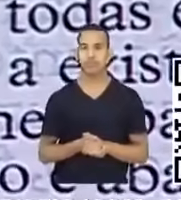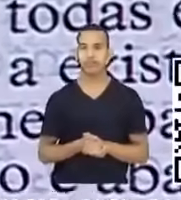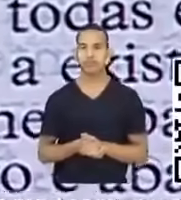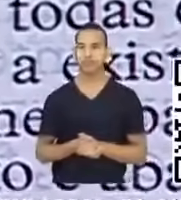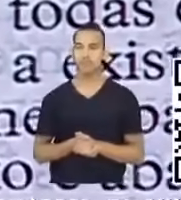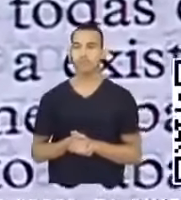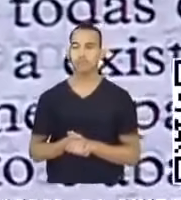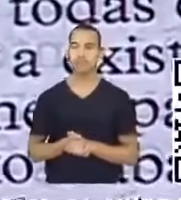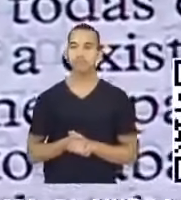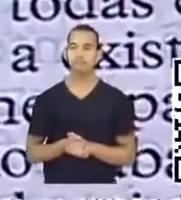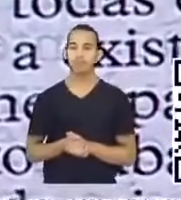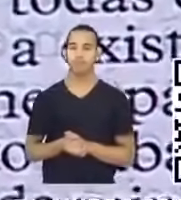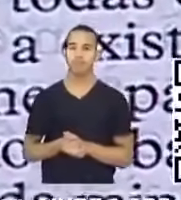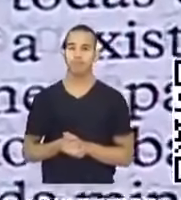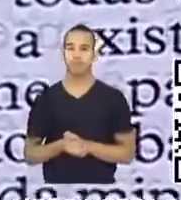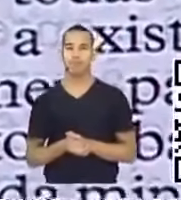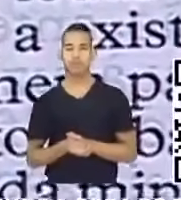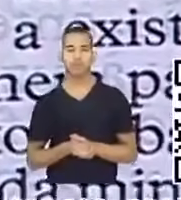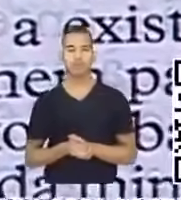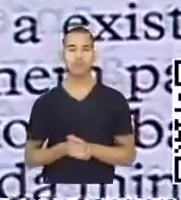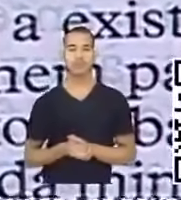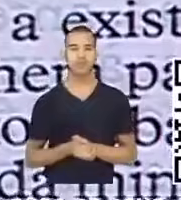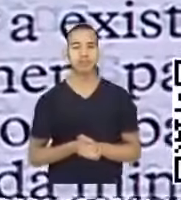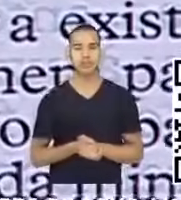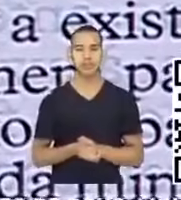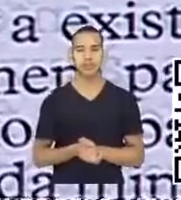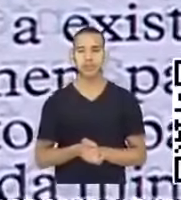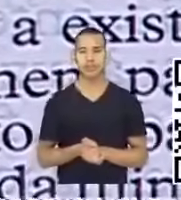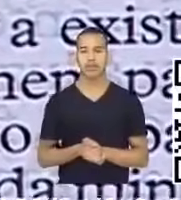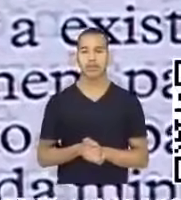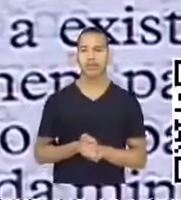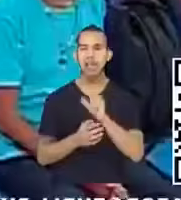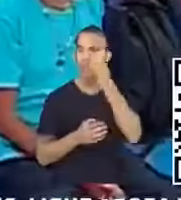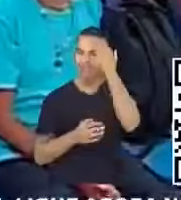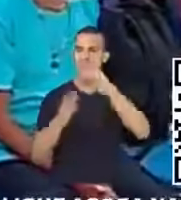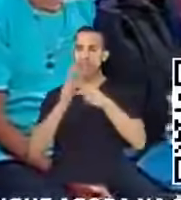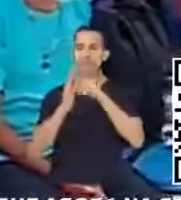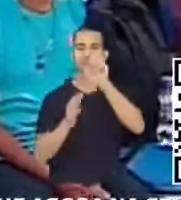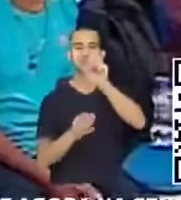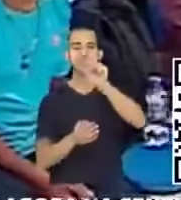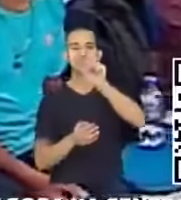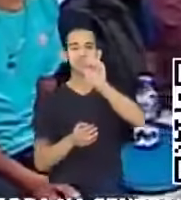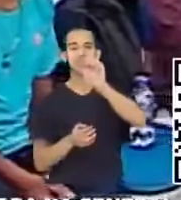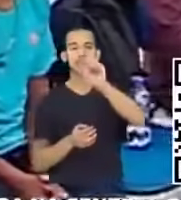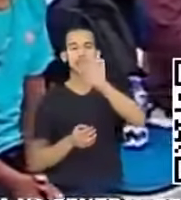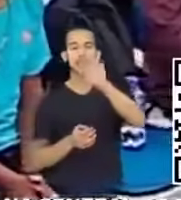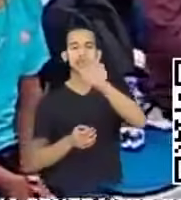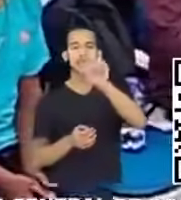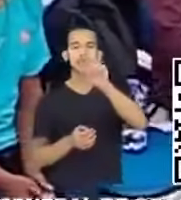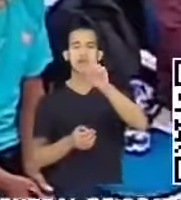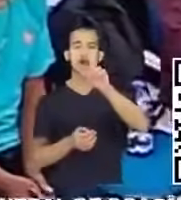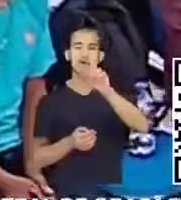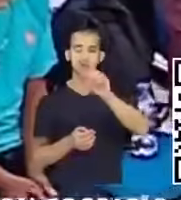um dos meus pés e quem sabe o que é um extrato É muita gente